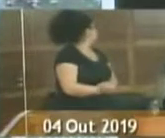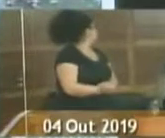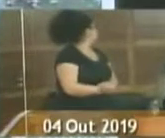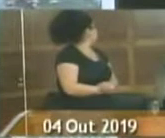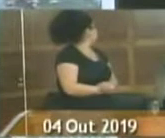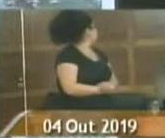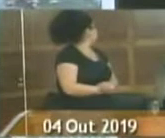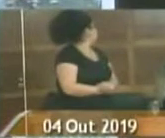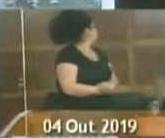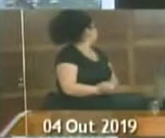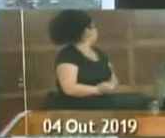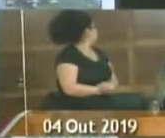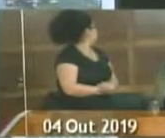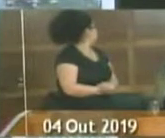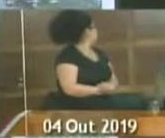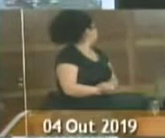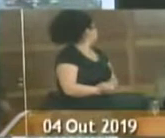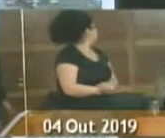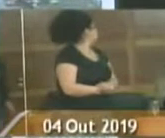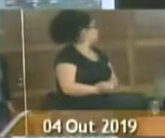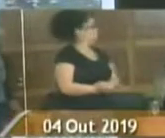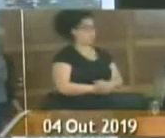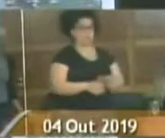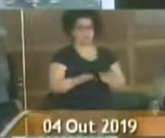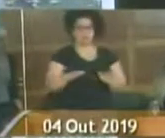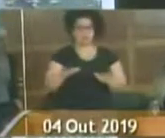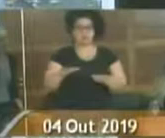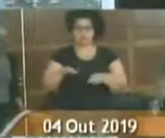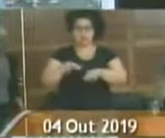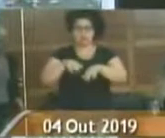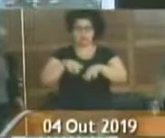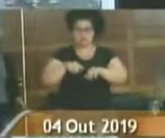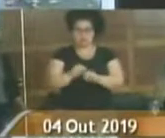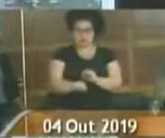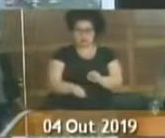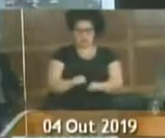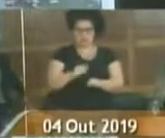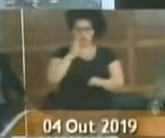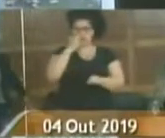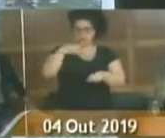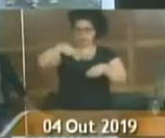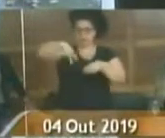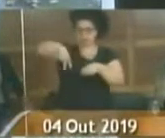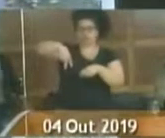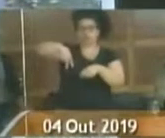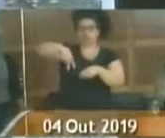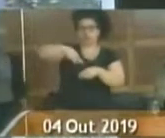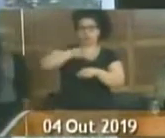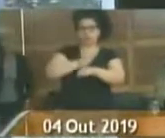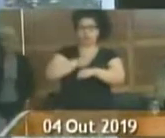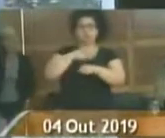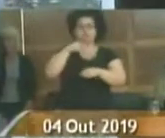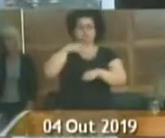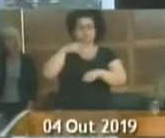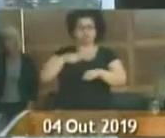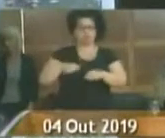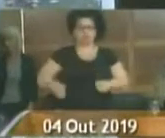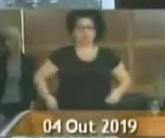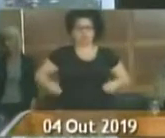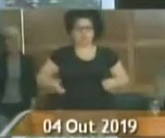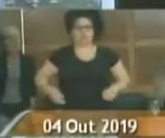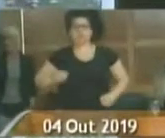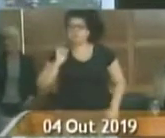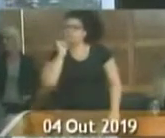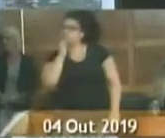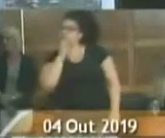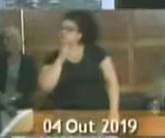atrofiou a musculatura, a perninha dela ficou esticadinha para frente, ela já não conseguia mais andar na cadeirinha de roda. E ela estava ficando muito